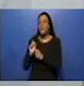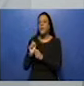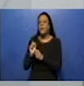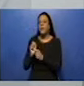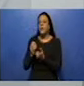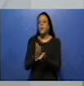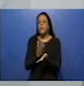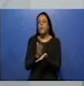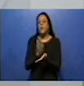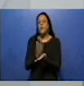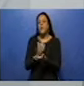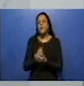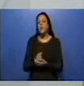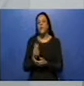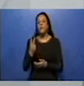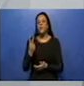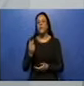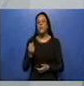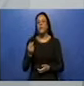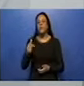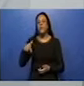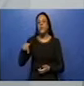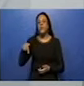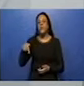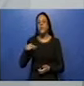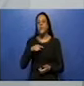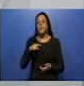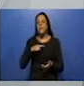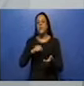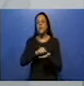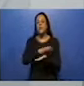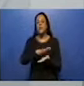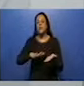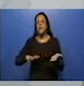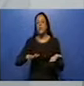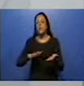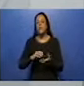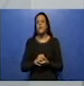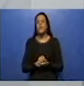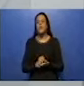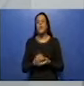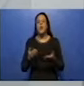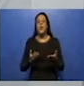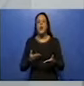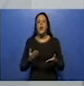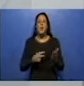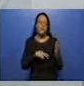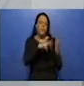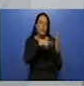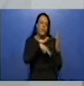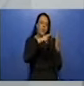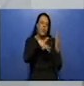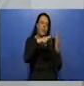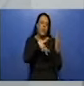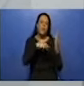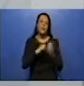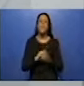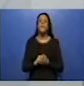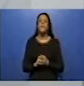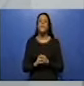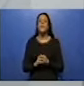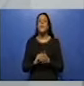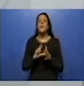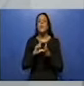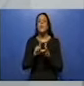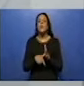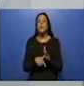a página na qual se encontra essa atividade. Nós vamos fazer a leitura do que se pede na atividade e vamos